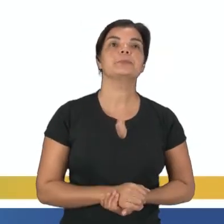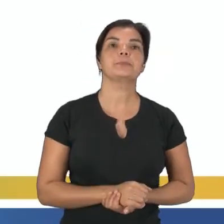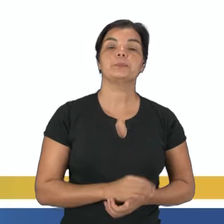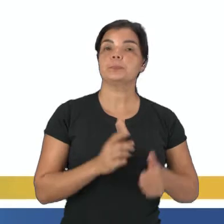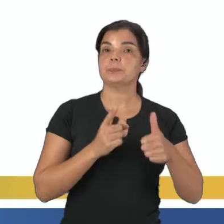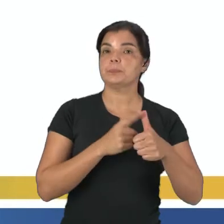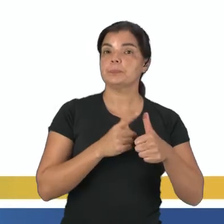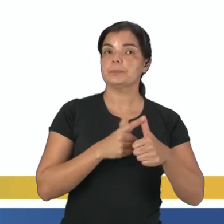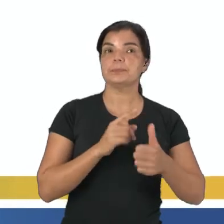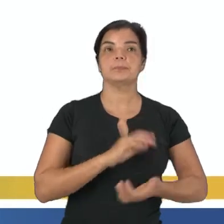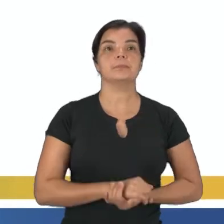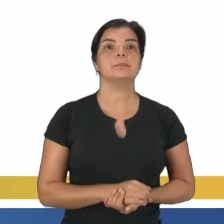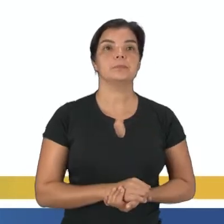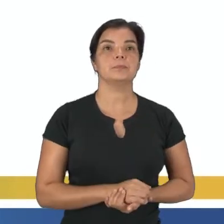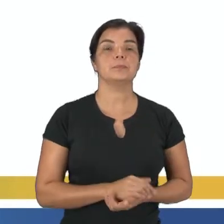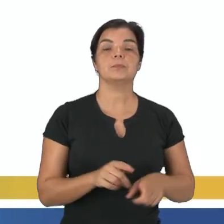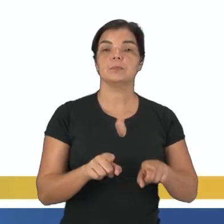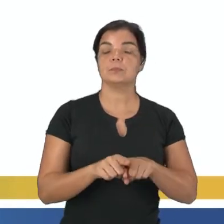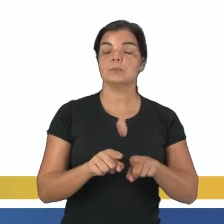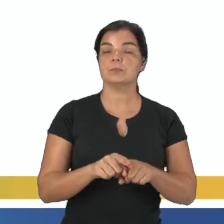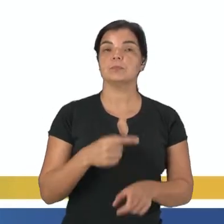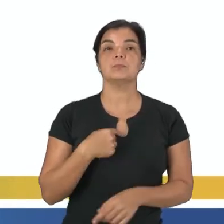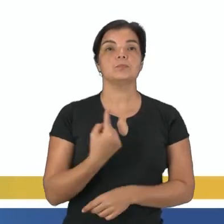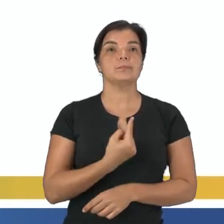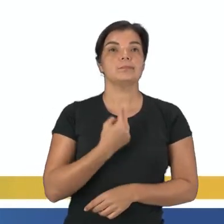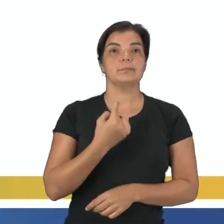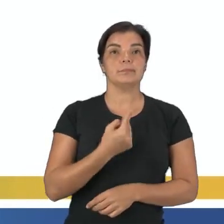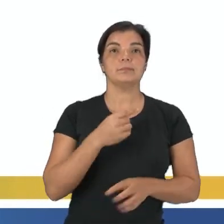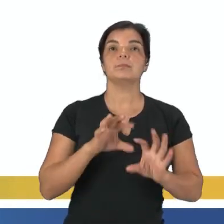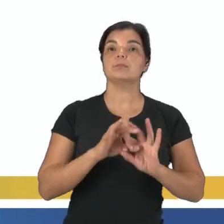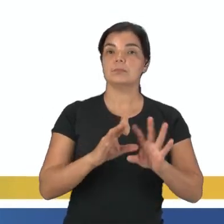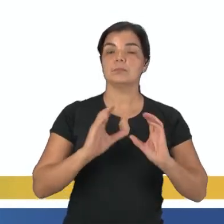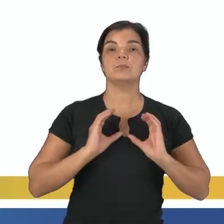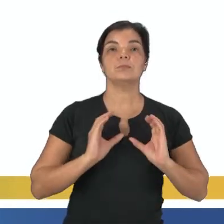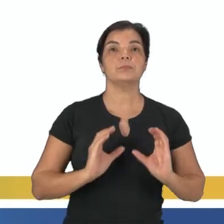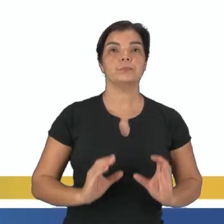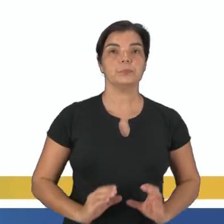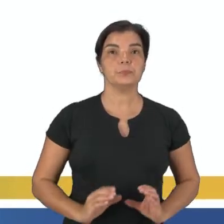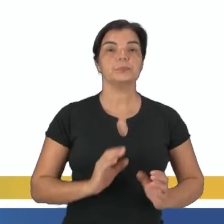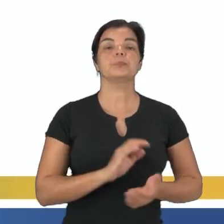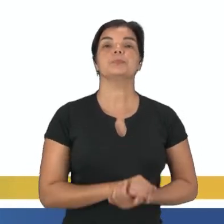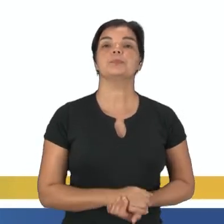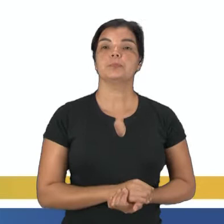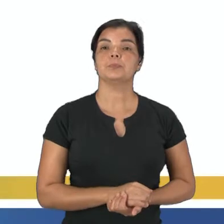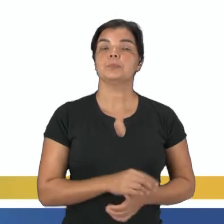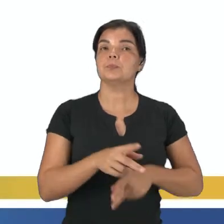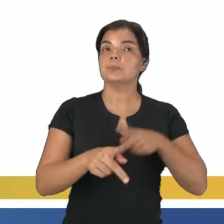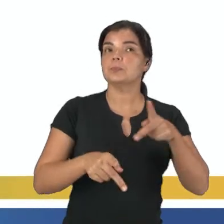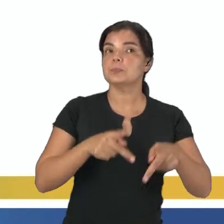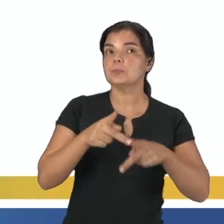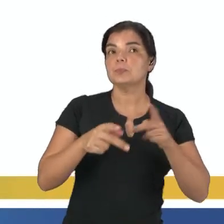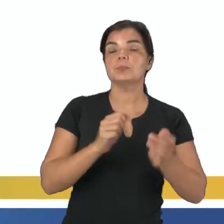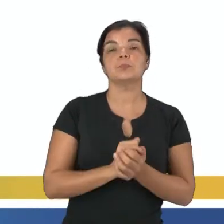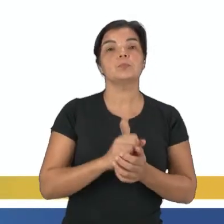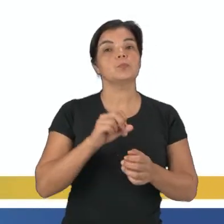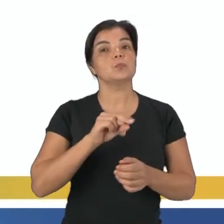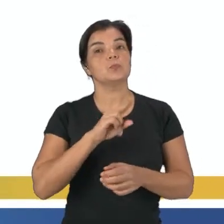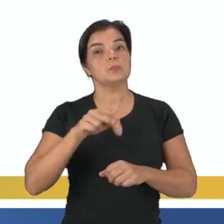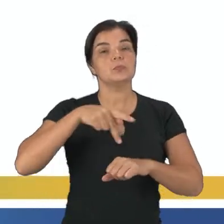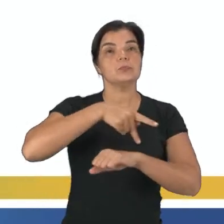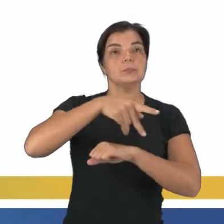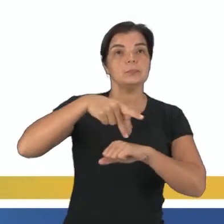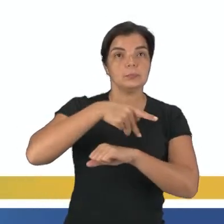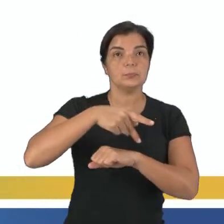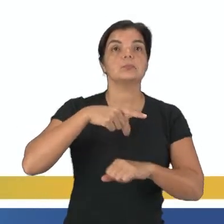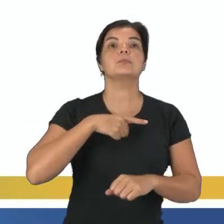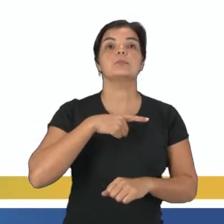liberdade. Segundo o dicionário, é um grau de independência legítimo que um cidadão ou povo ou